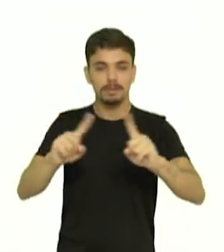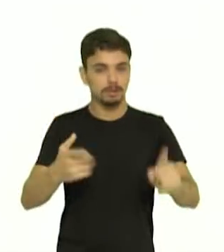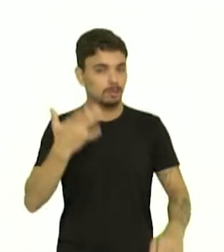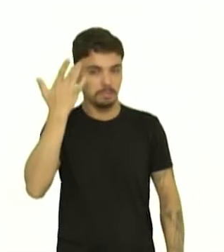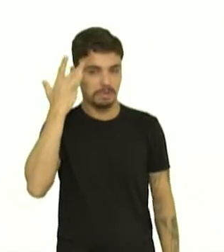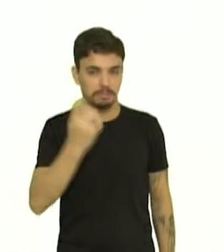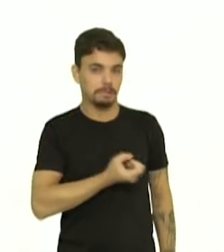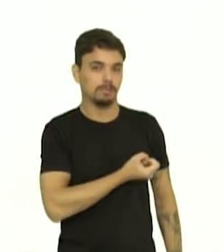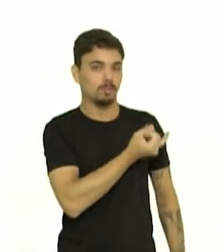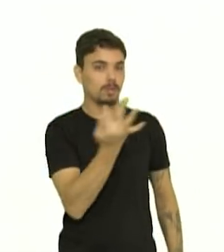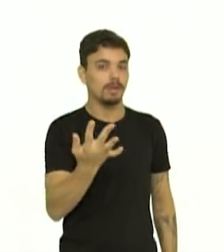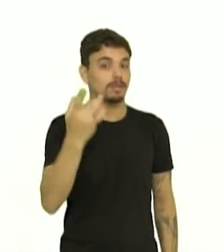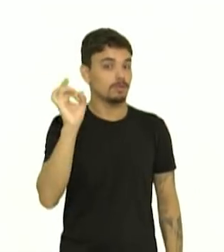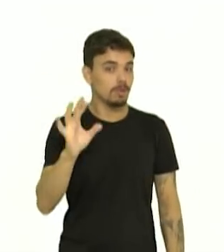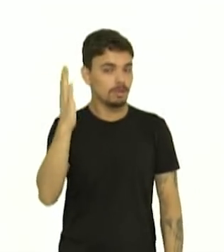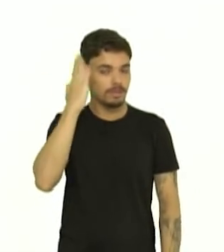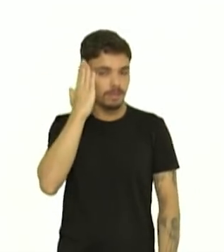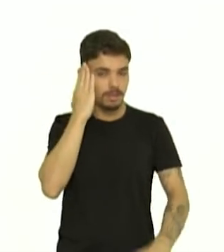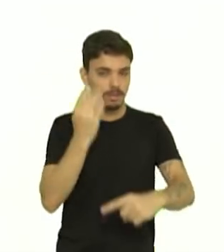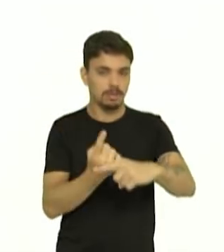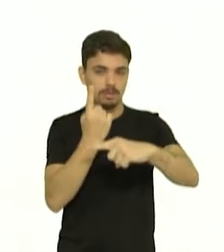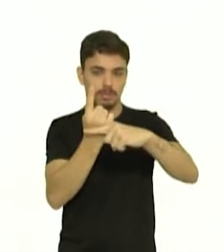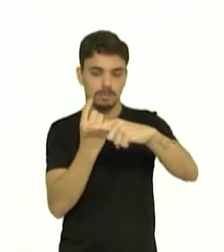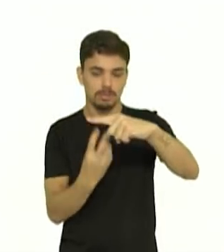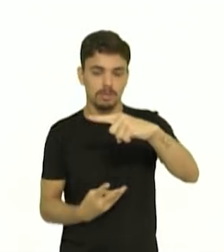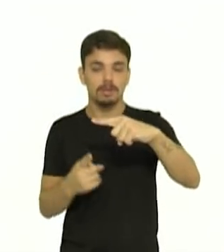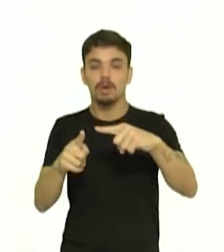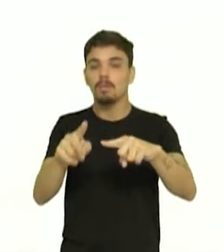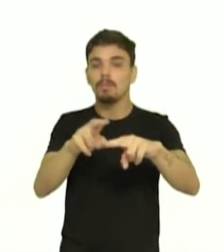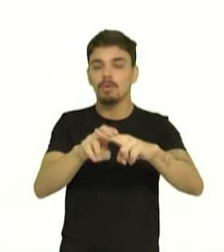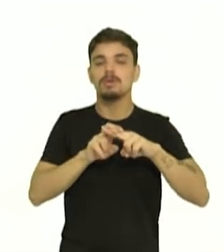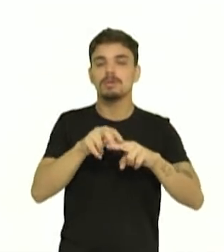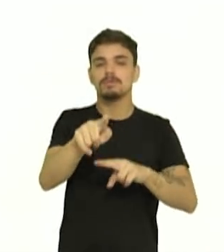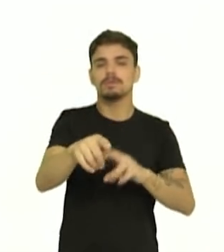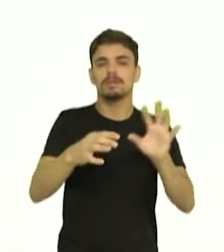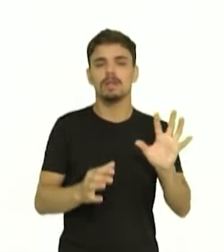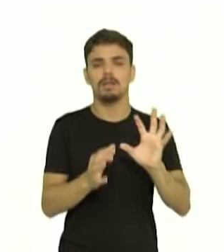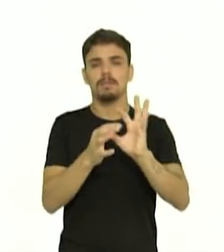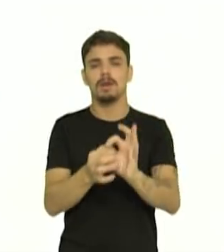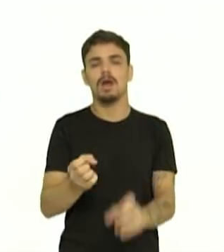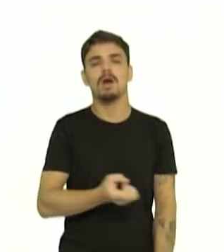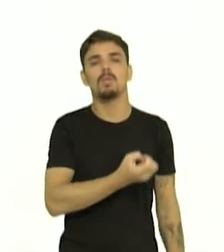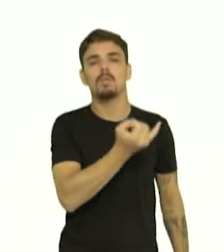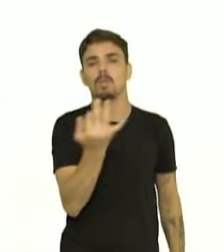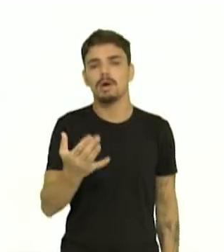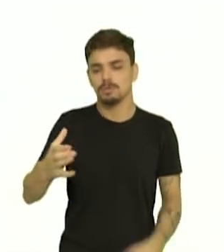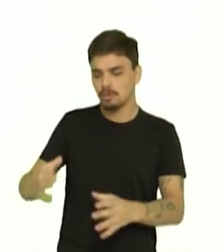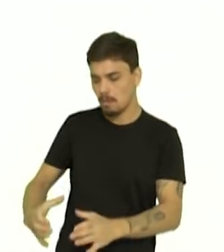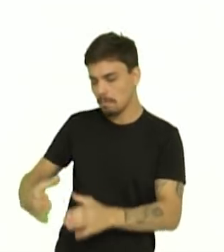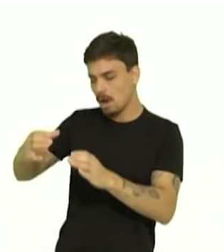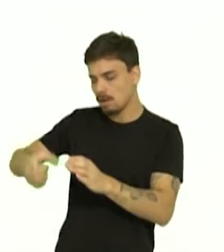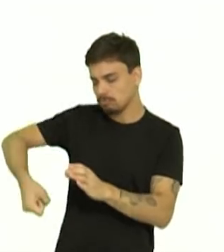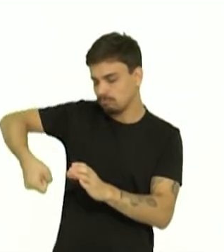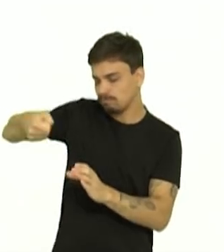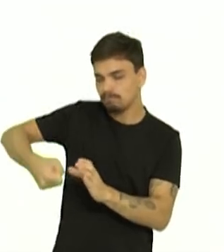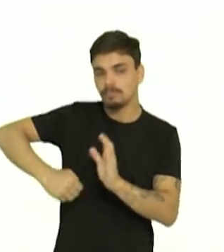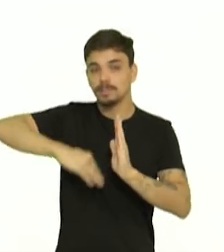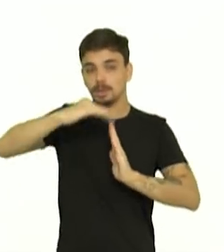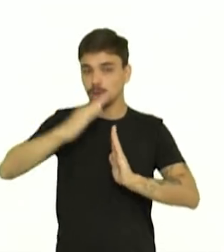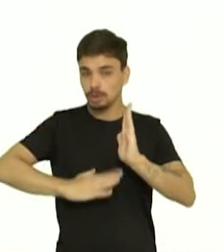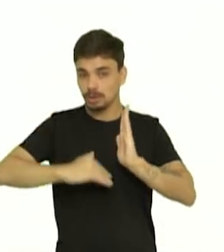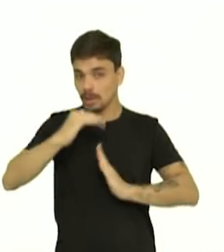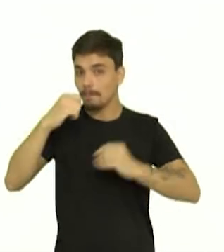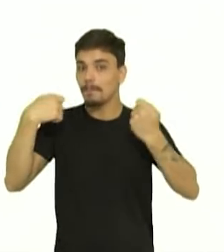3. Determine quantos galões de tinta são necessários para ele pintar a metade do total de